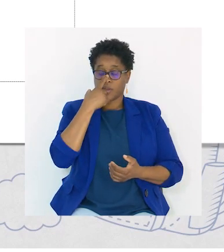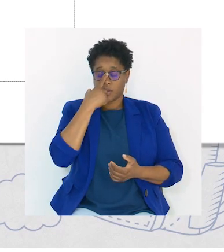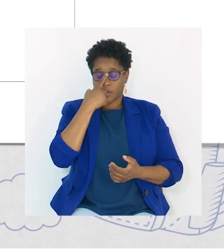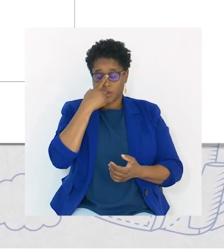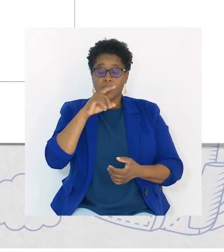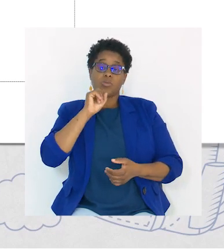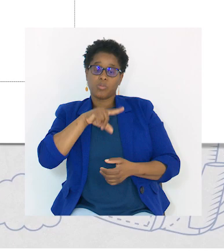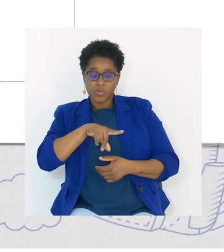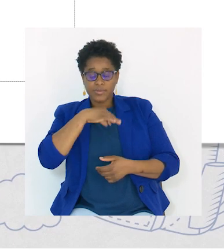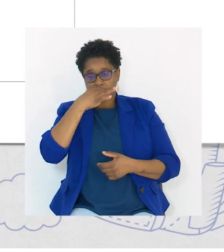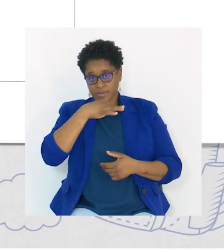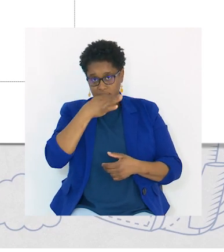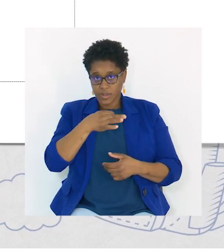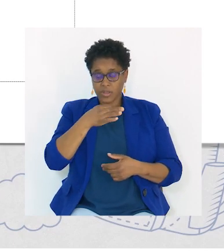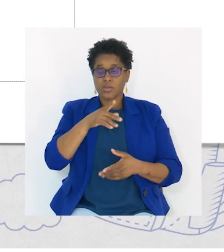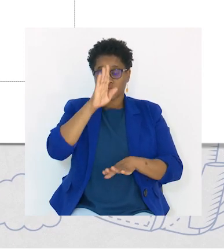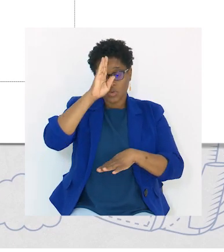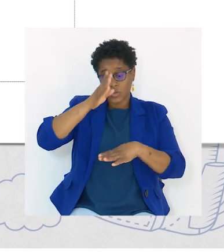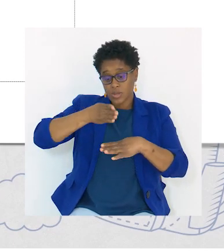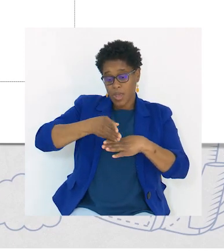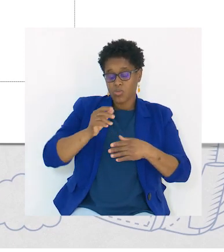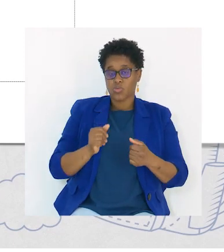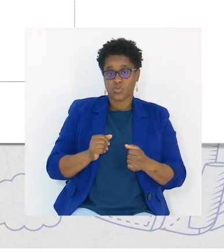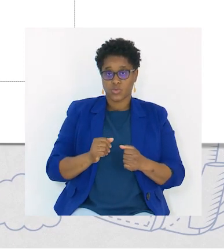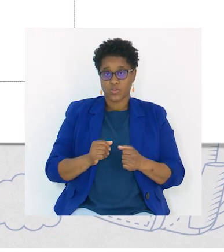podemos dizer que os acontecimentos